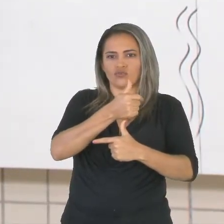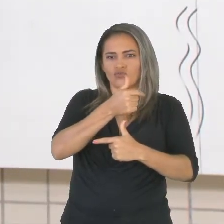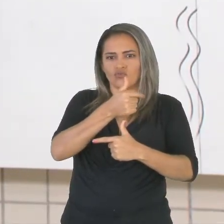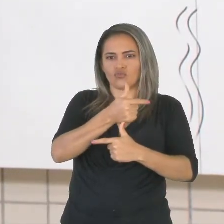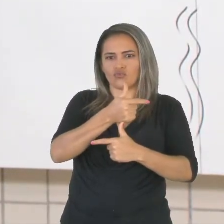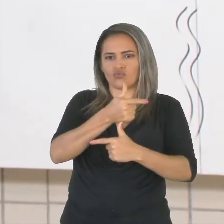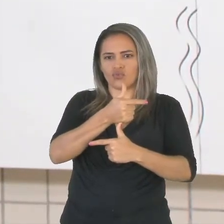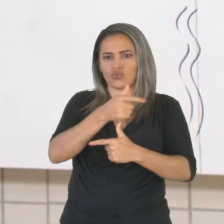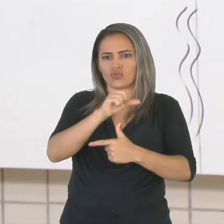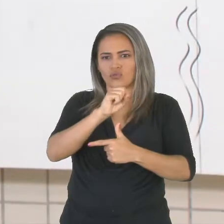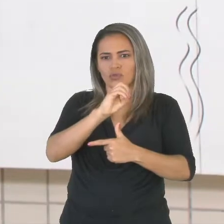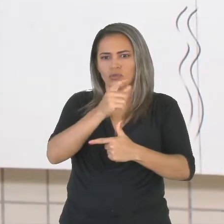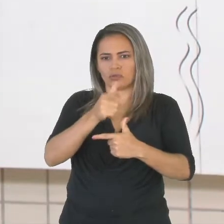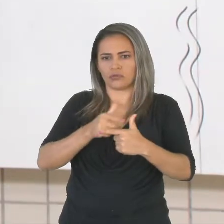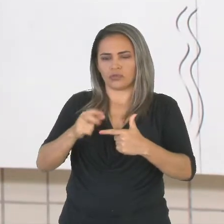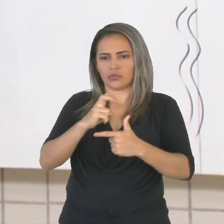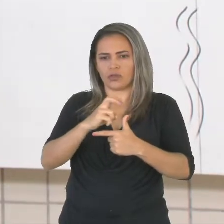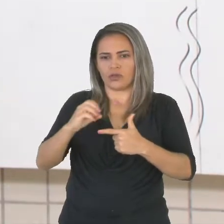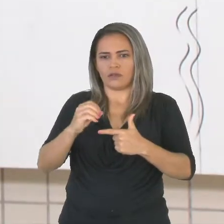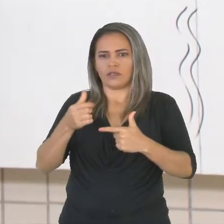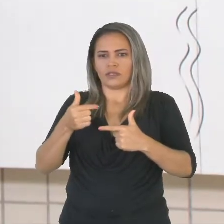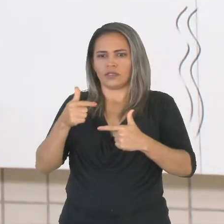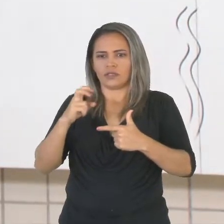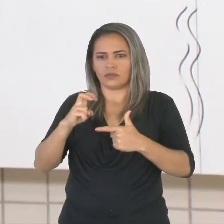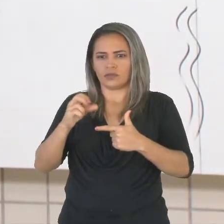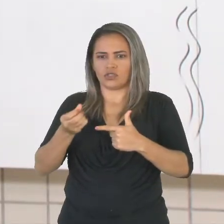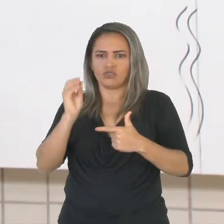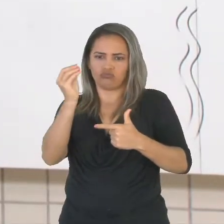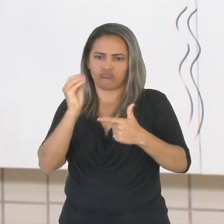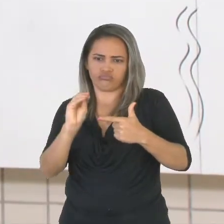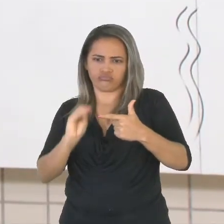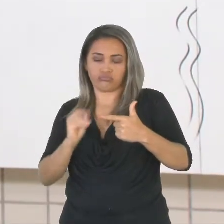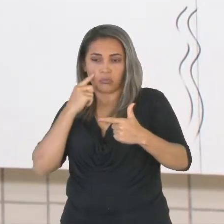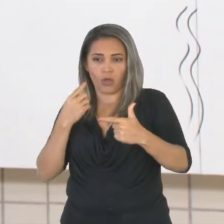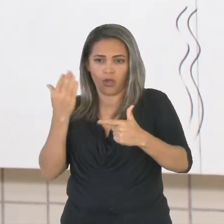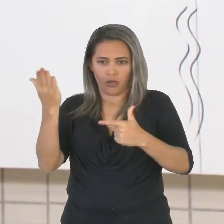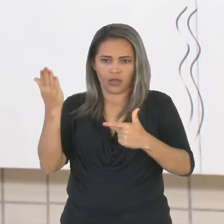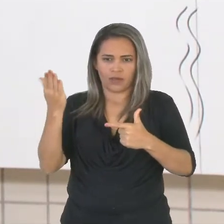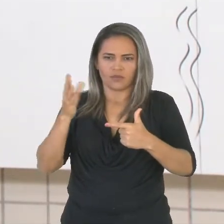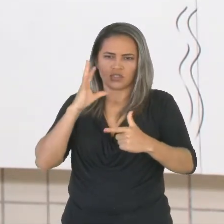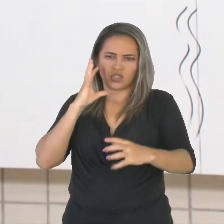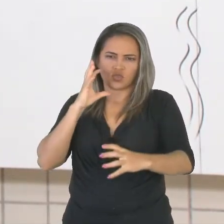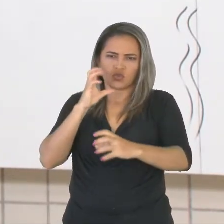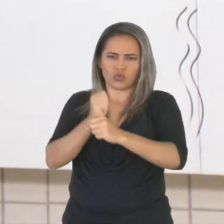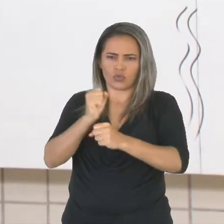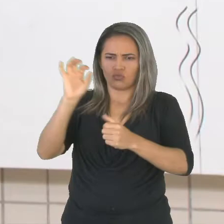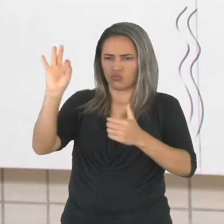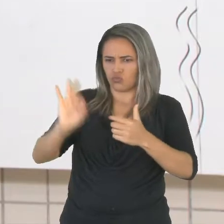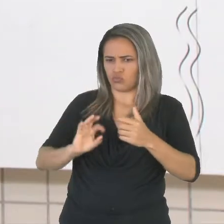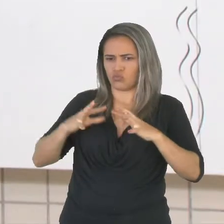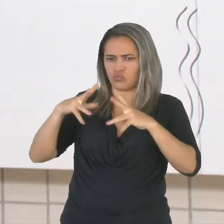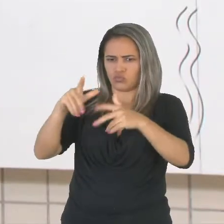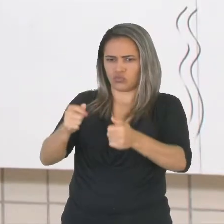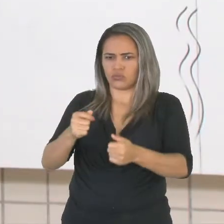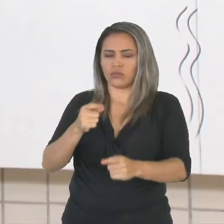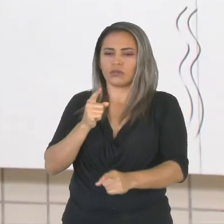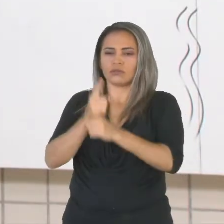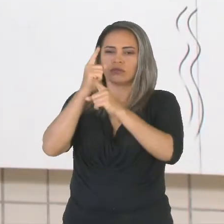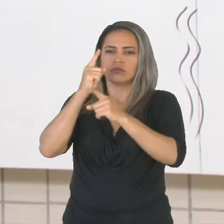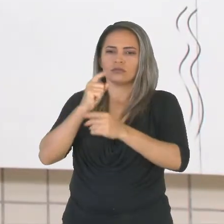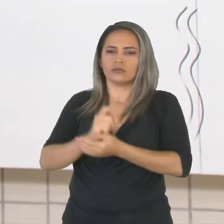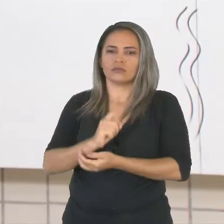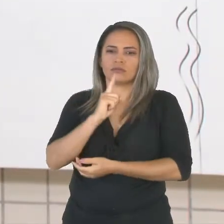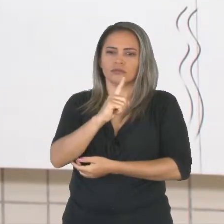em porcentagem e já foram anotadas aqui, tudo bem? Quando você soma todas as porcentagens, nós chegamos ao total